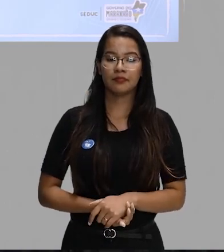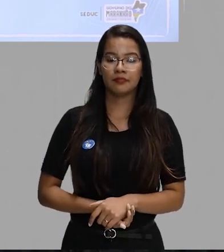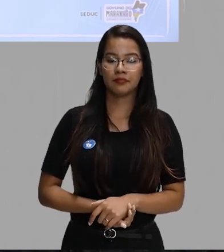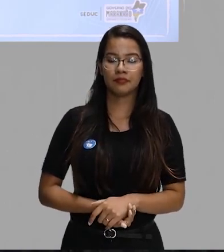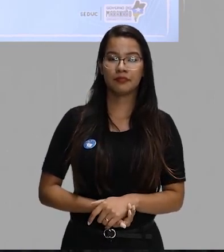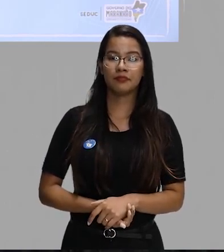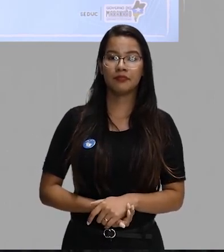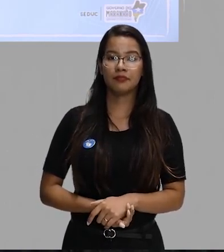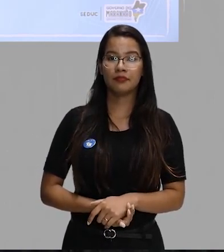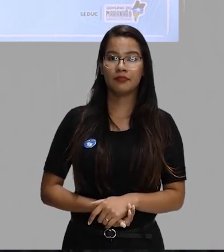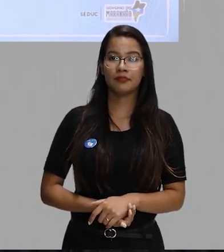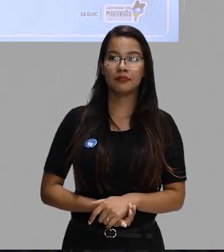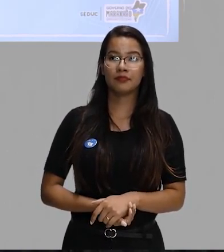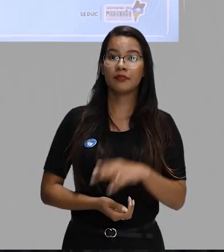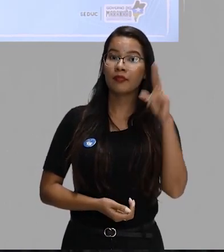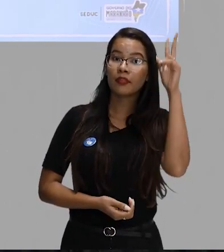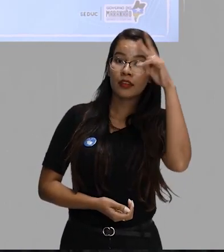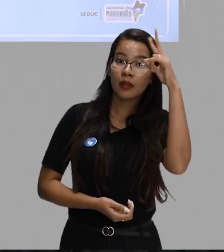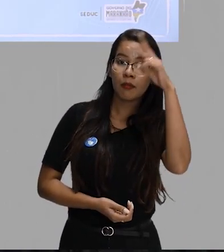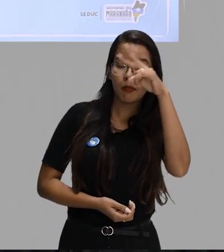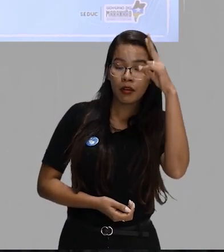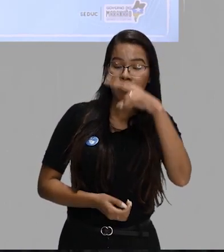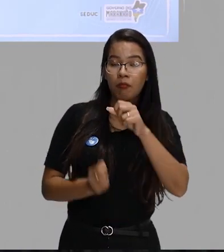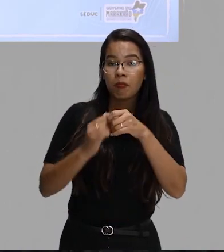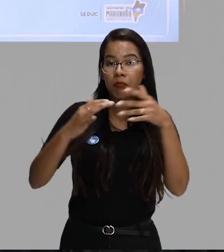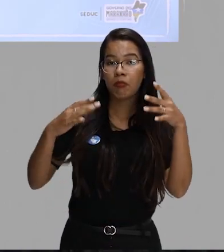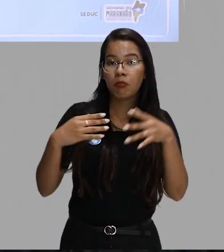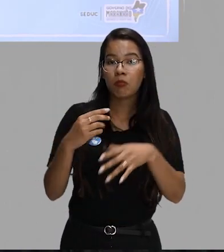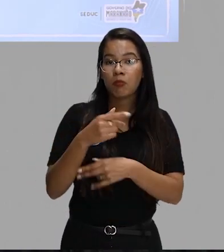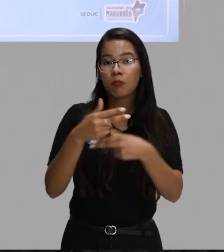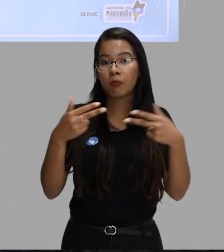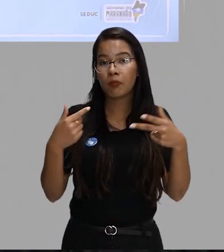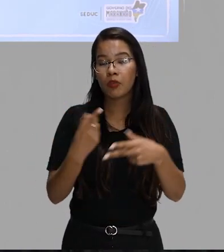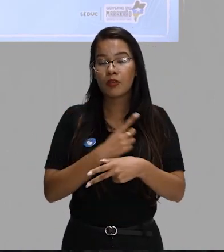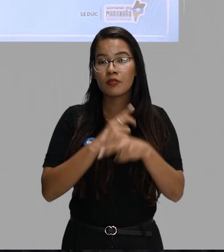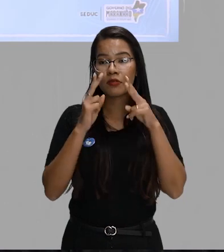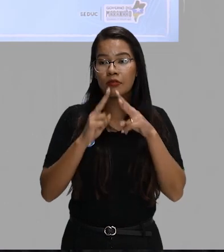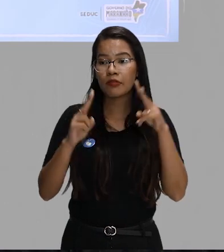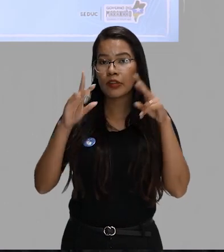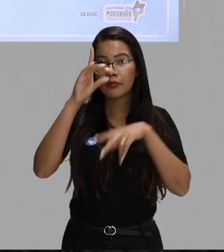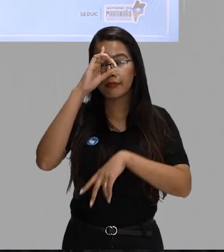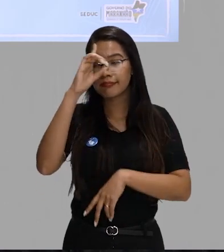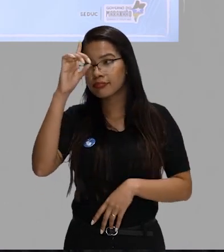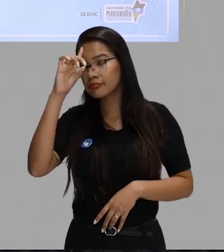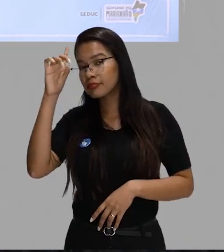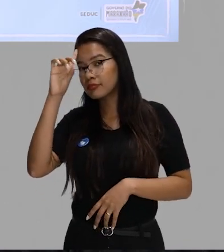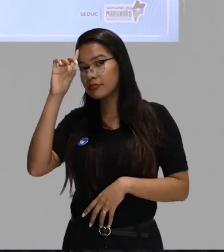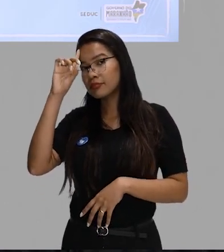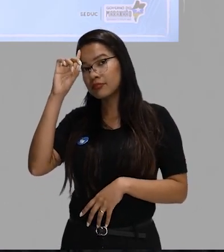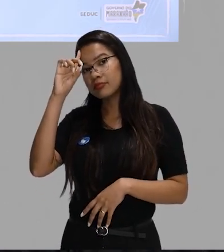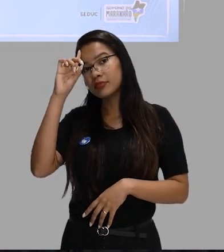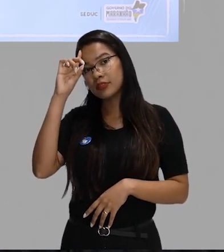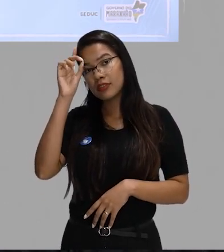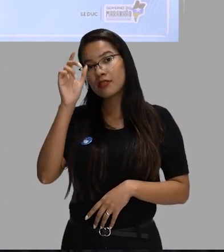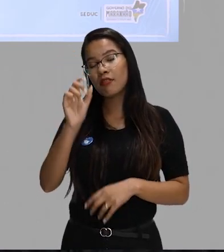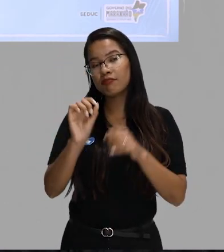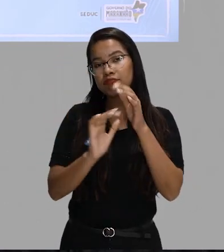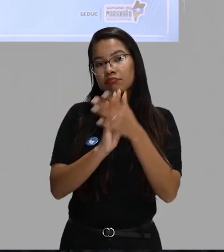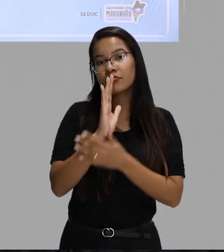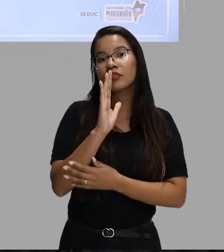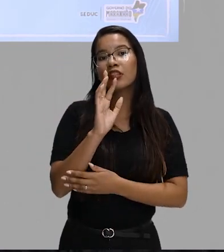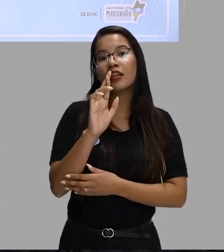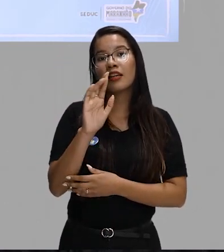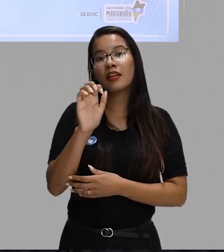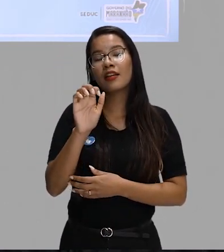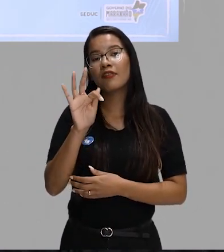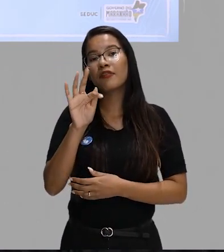ela é responsável por isso. E lembrando que a maioria das coisas que nós vemos no nosso dia a dia, a grande maioria, elas são origens de